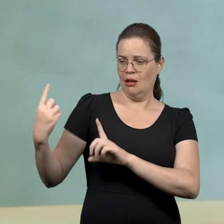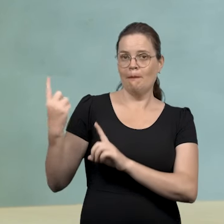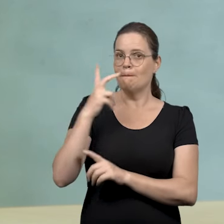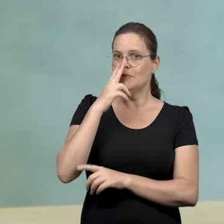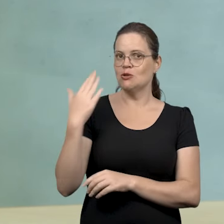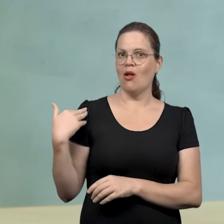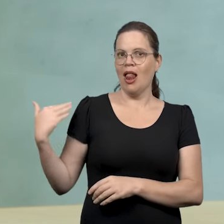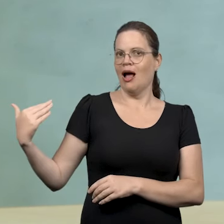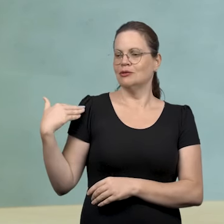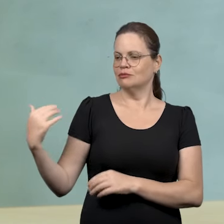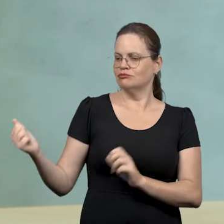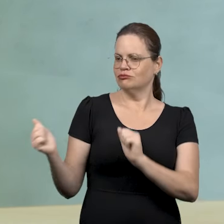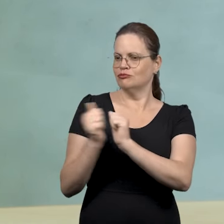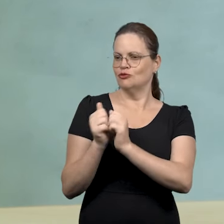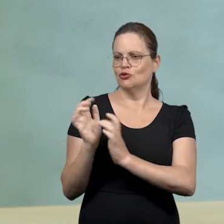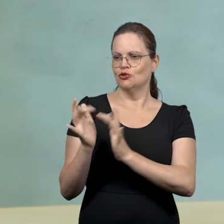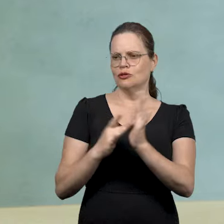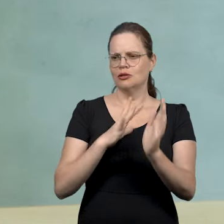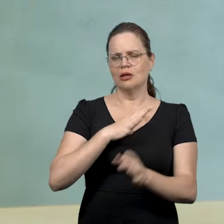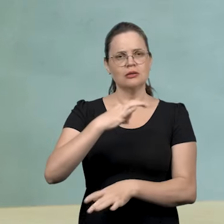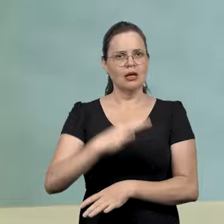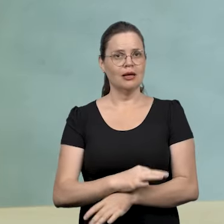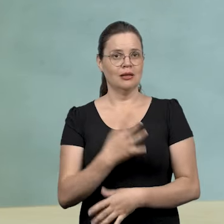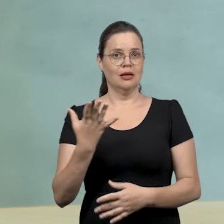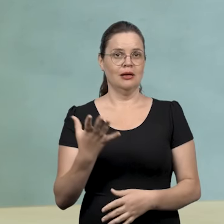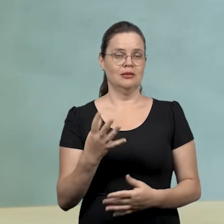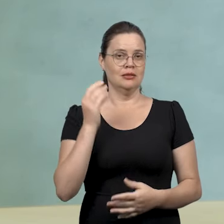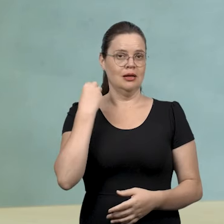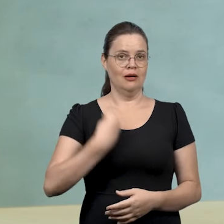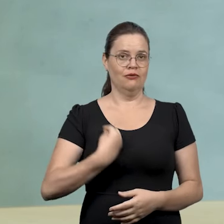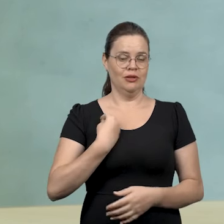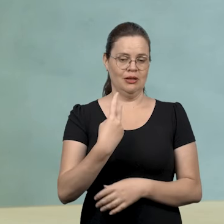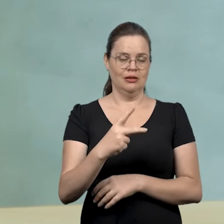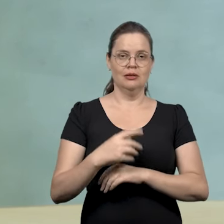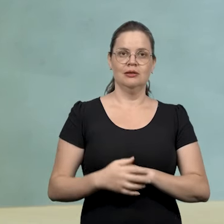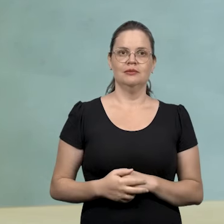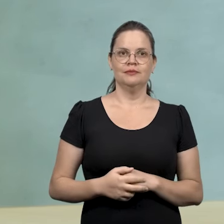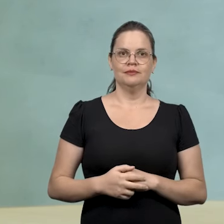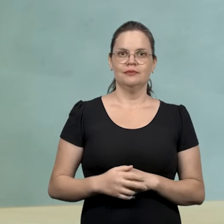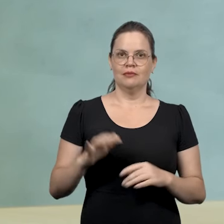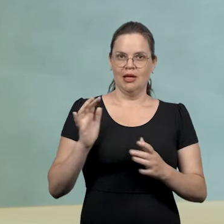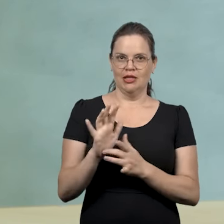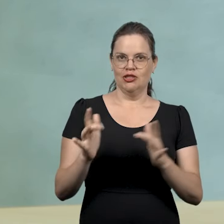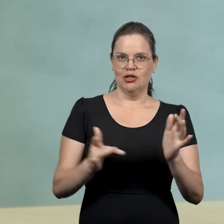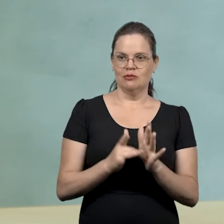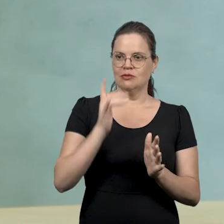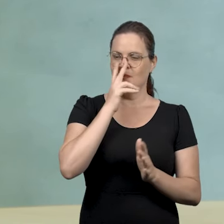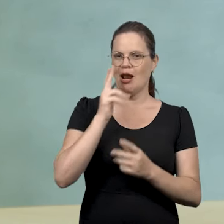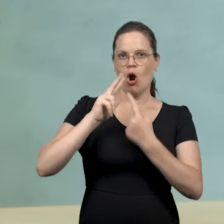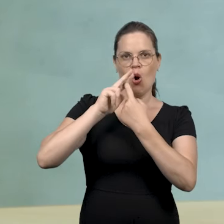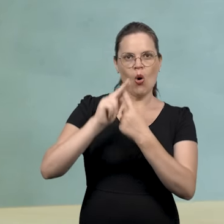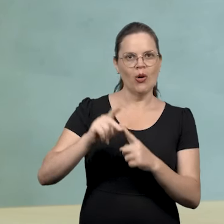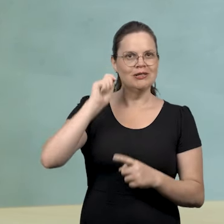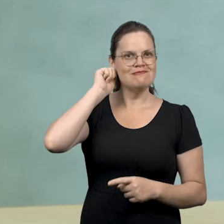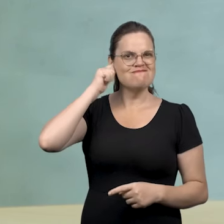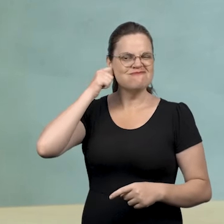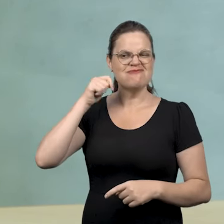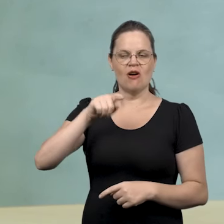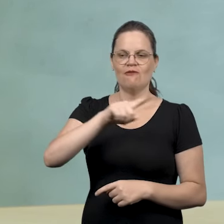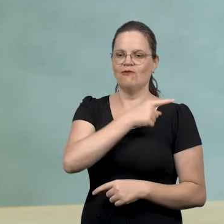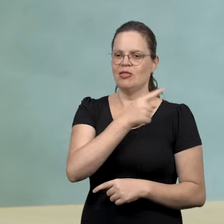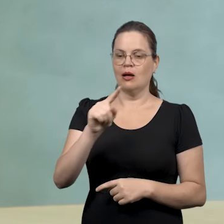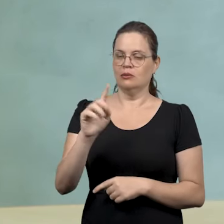a lado com o Senhor Jesus. Ele queria ter essa certeza espiritual. E Jesus, em vez de repreender, né,